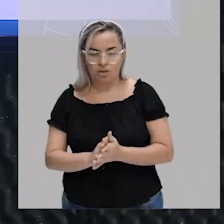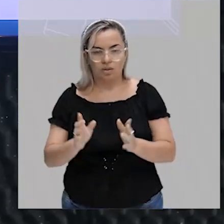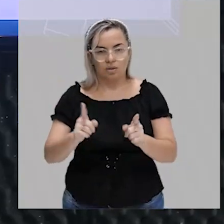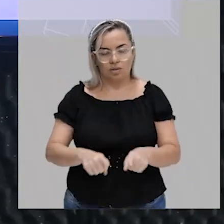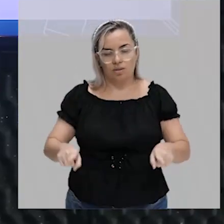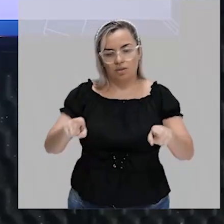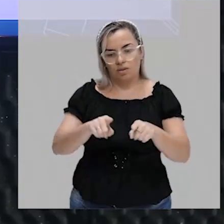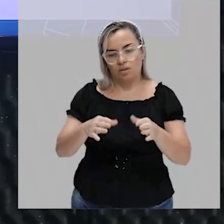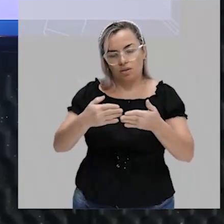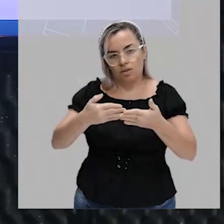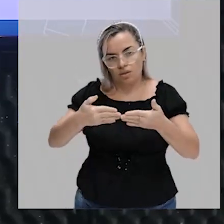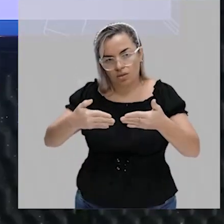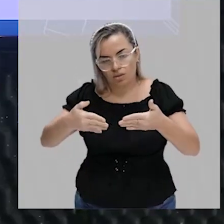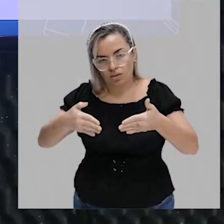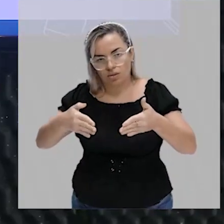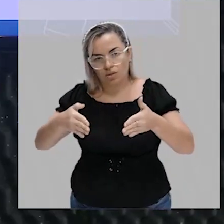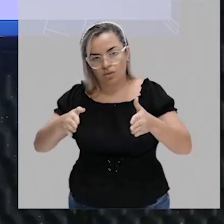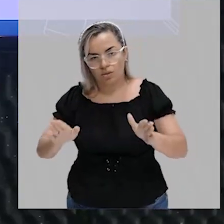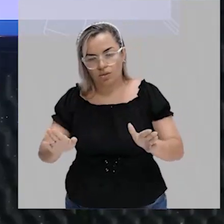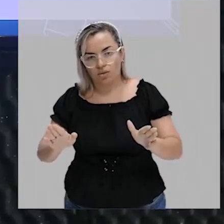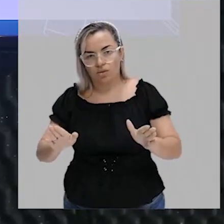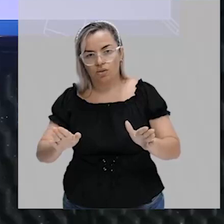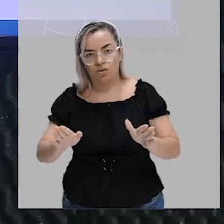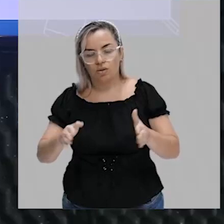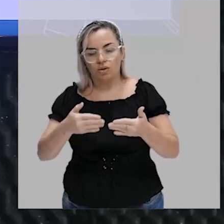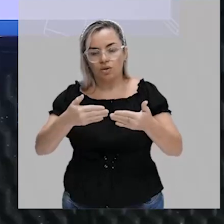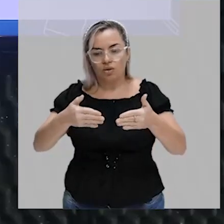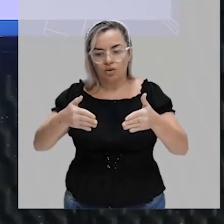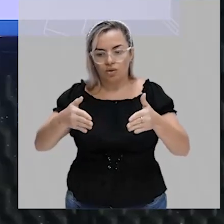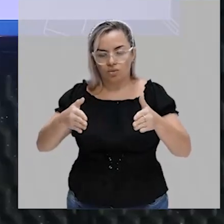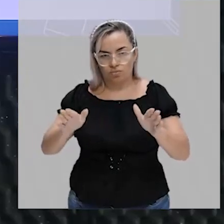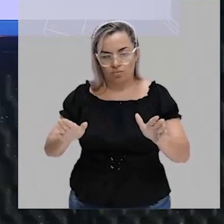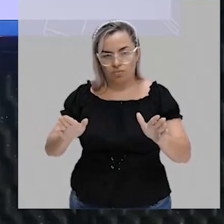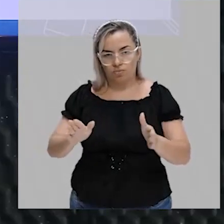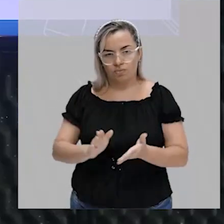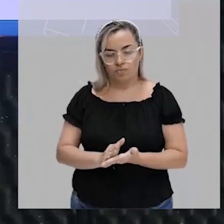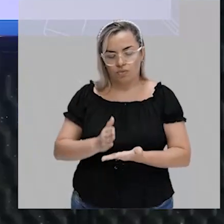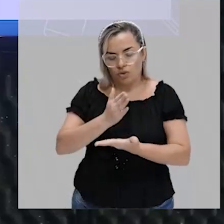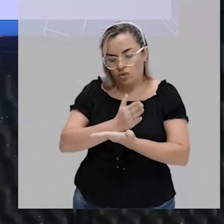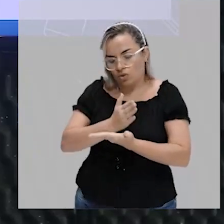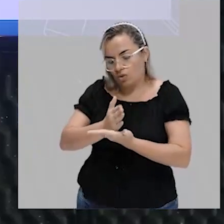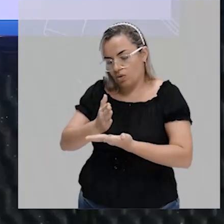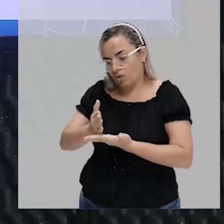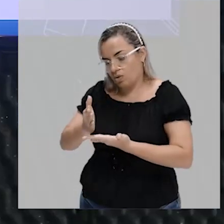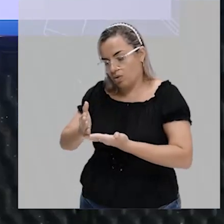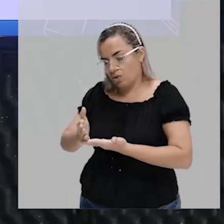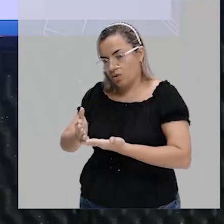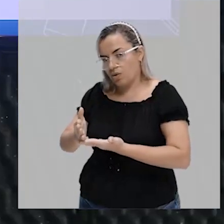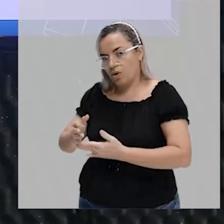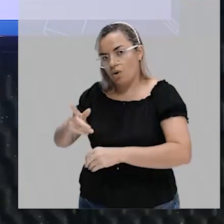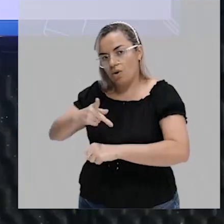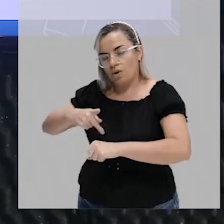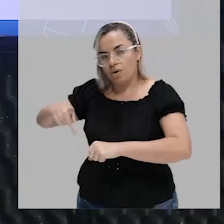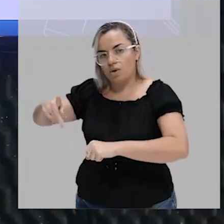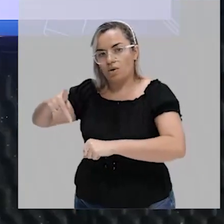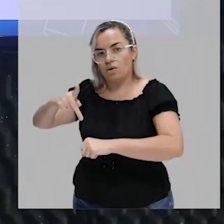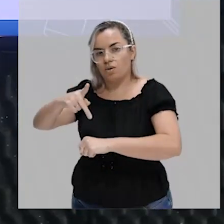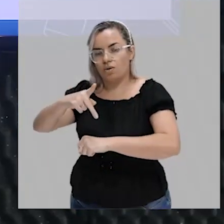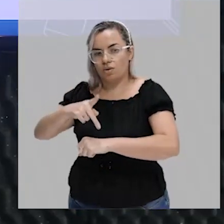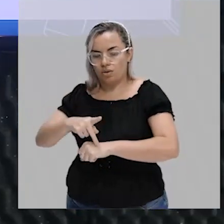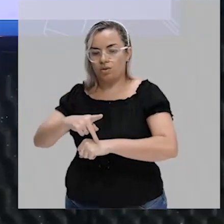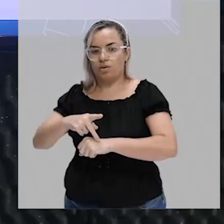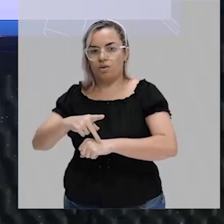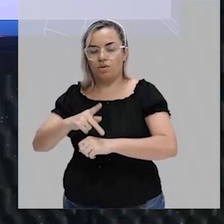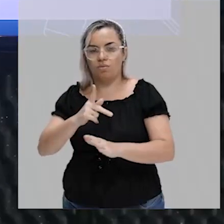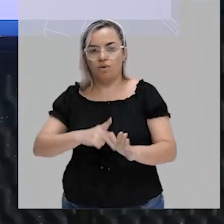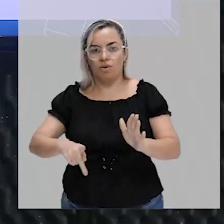por exemplo, terceirizações. Tudo aquilo que o Estado puder dividir espaço com o setor privado, ele vai fazer. Por quê? Porque